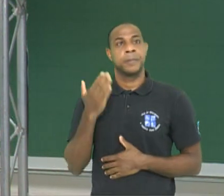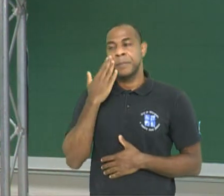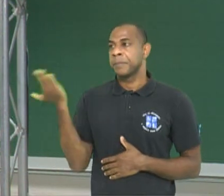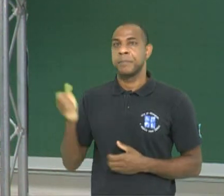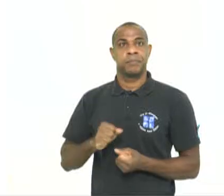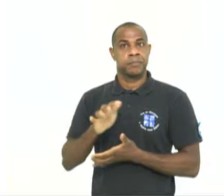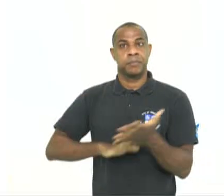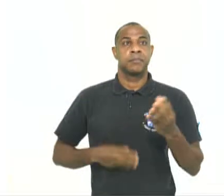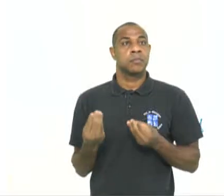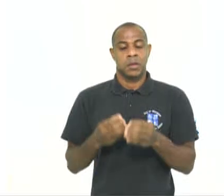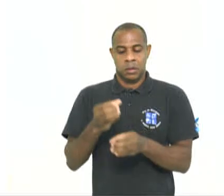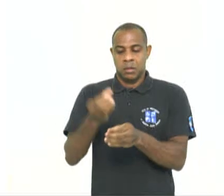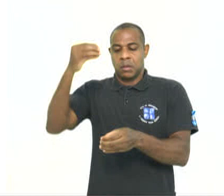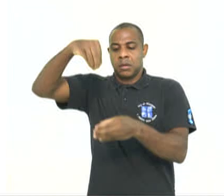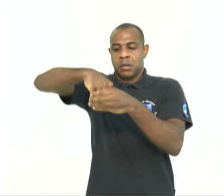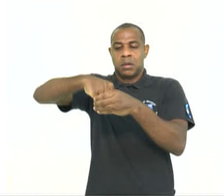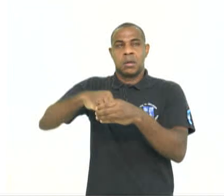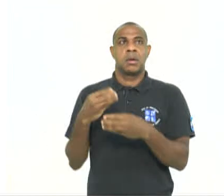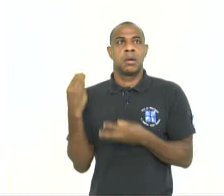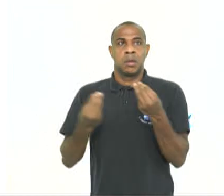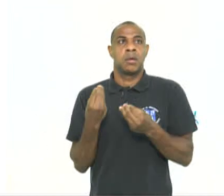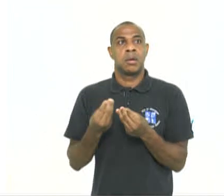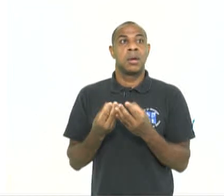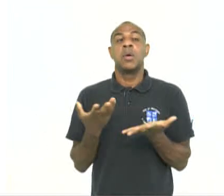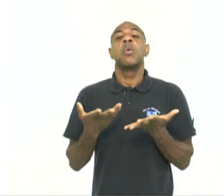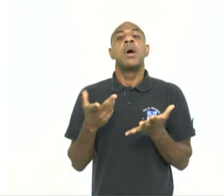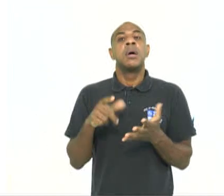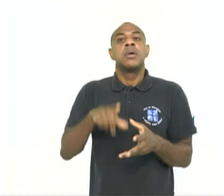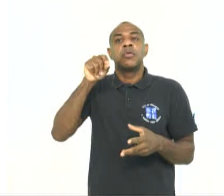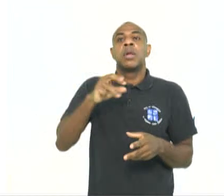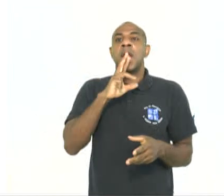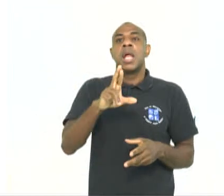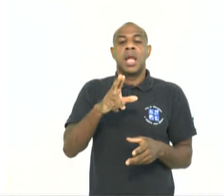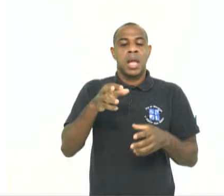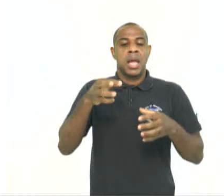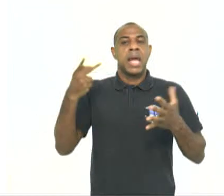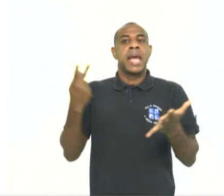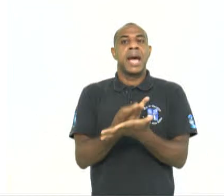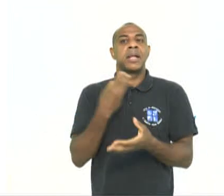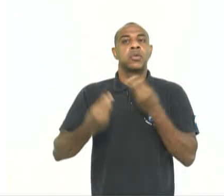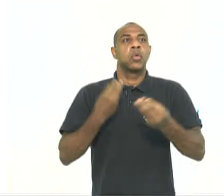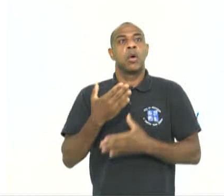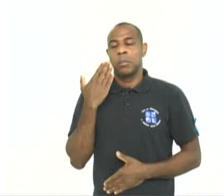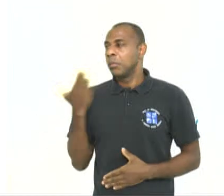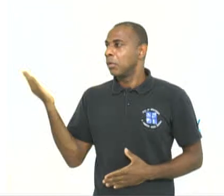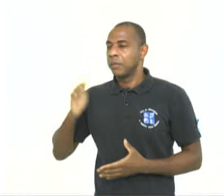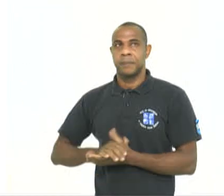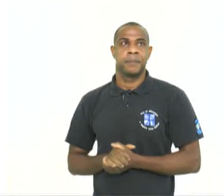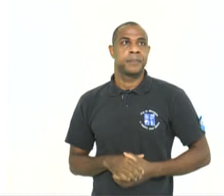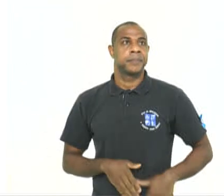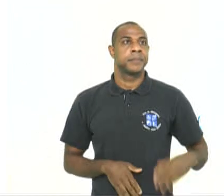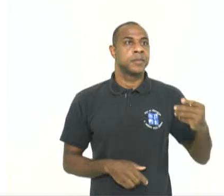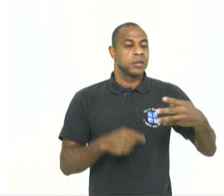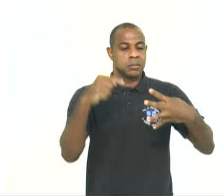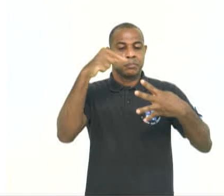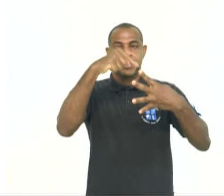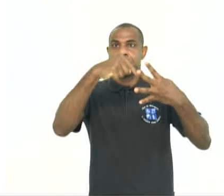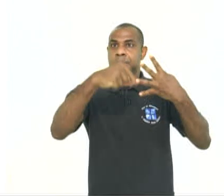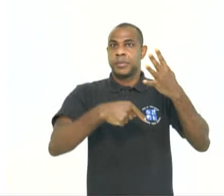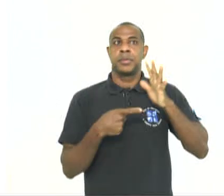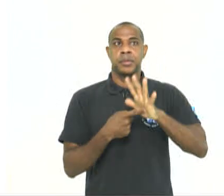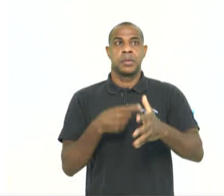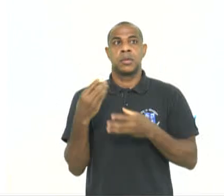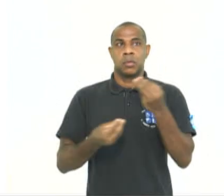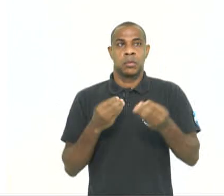Sobre a medula óssea, indique a alternativa incorreta. A medula óssea amarela é abundante em células adiposas e apresenta